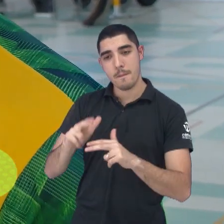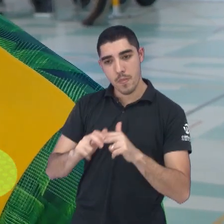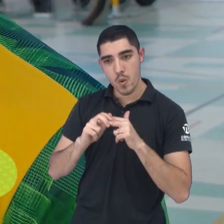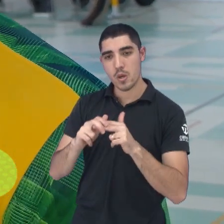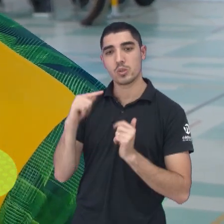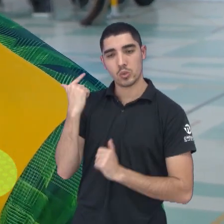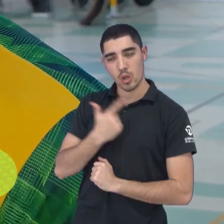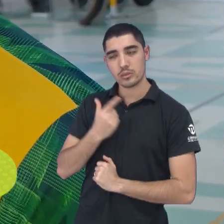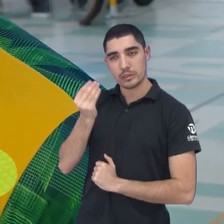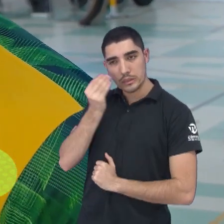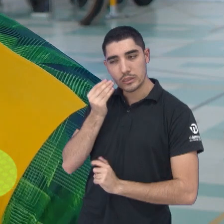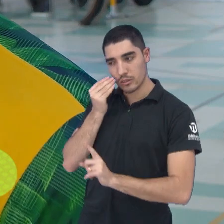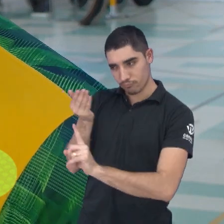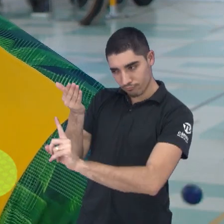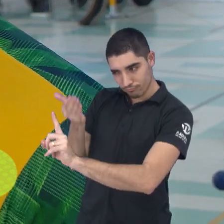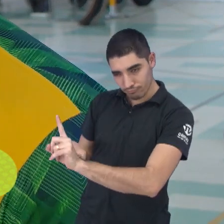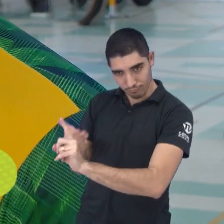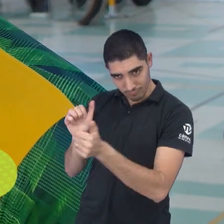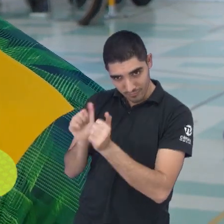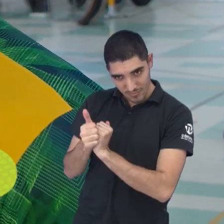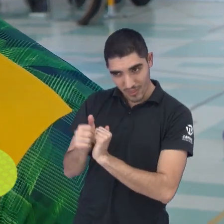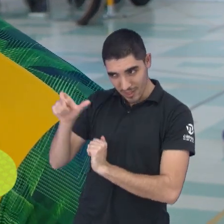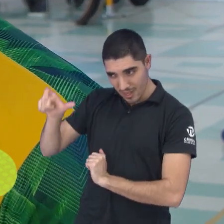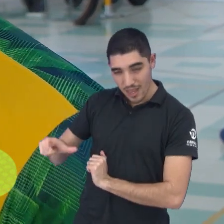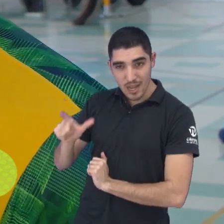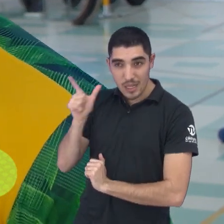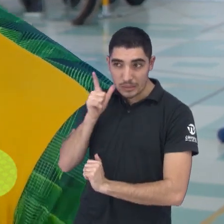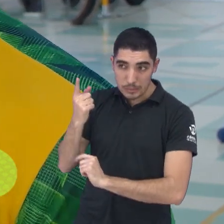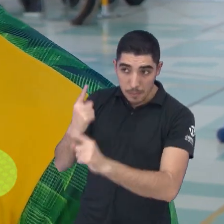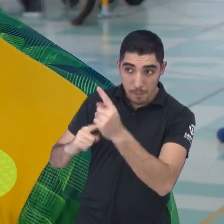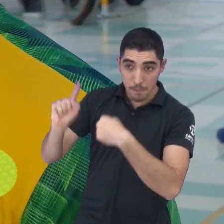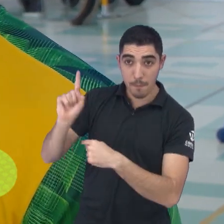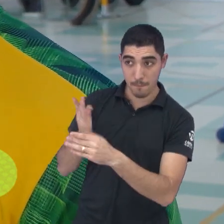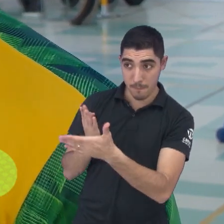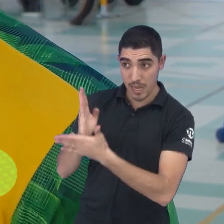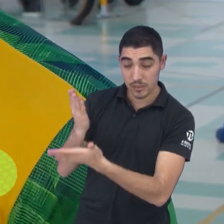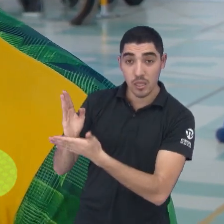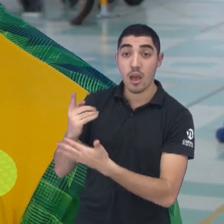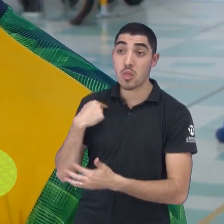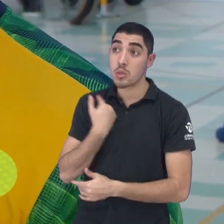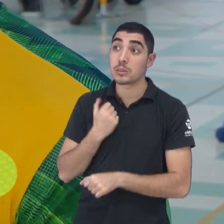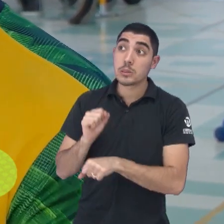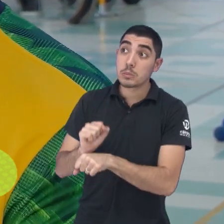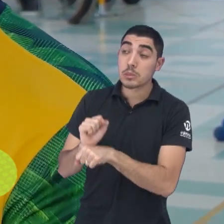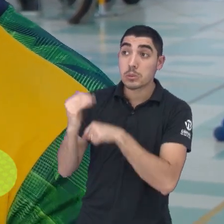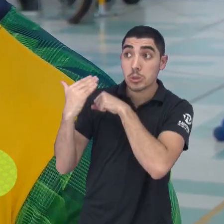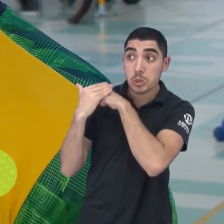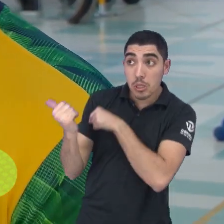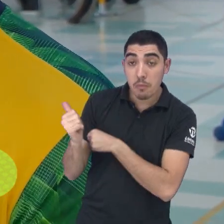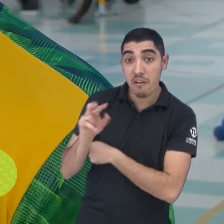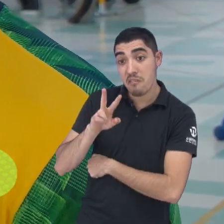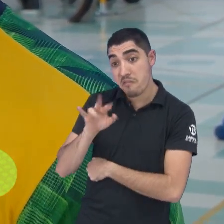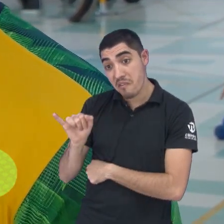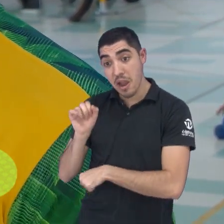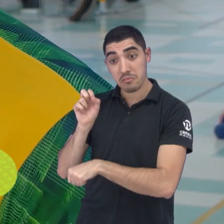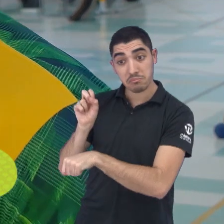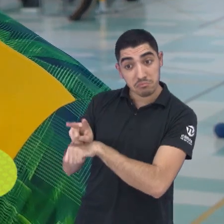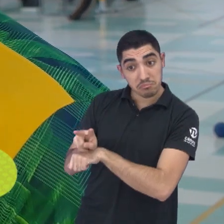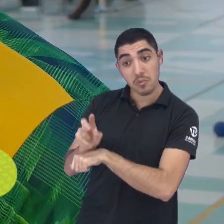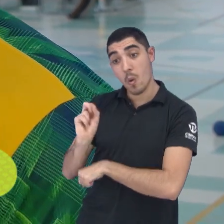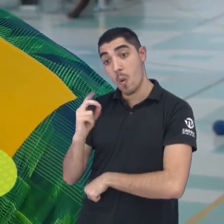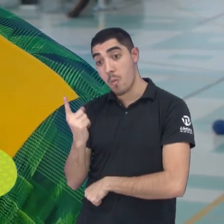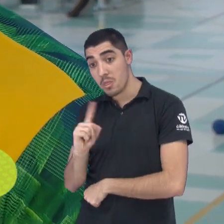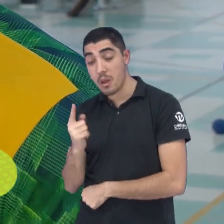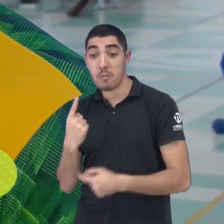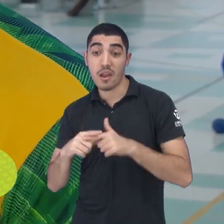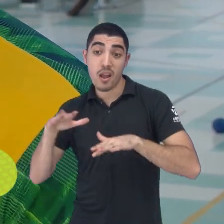classificando os atletas, a gente fica aguardando uma resposta final ali, porque tem um número de vagas. e às vezes um componente da delegação ou outro